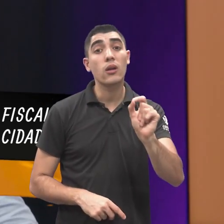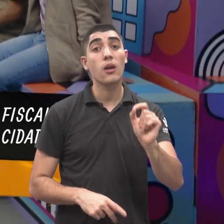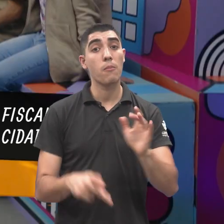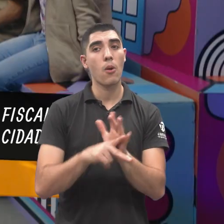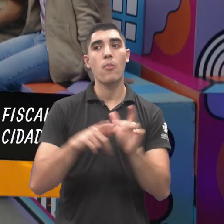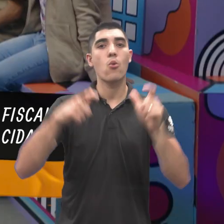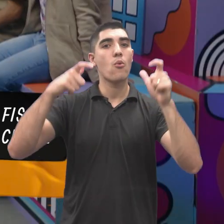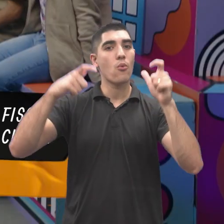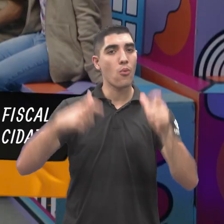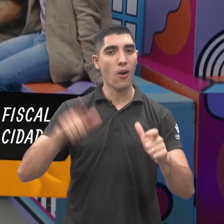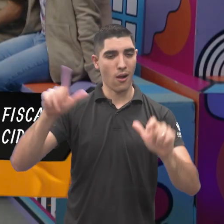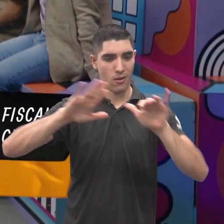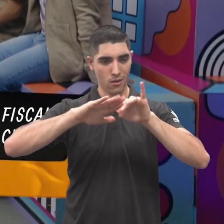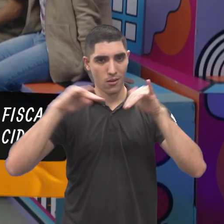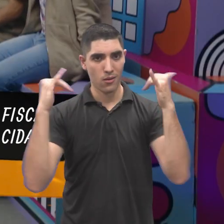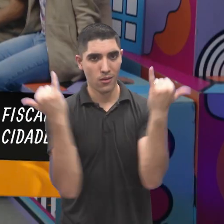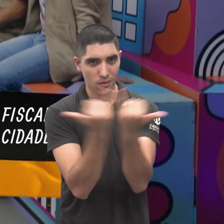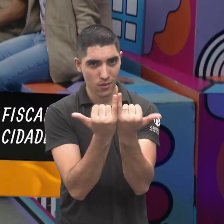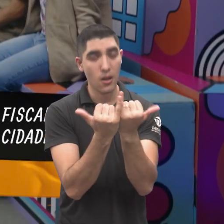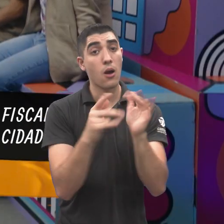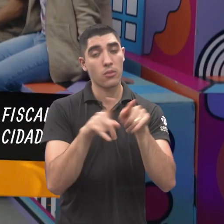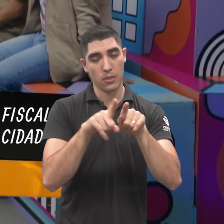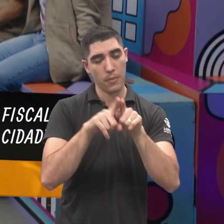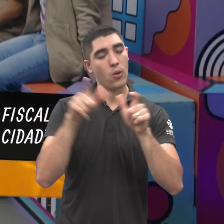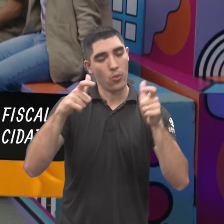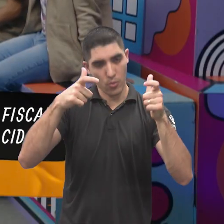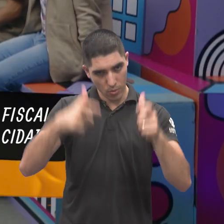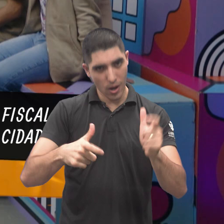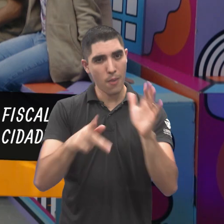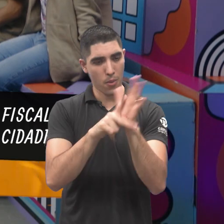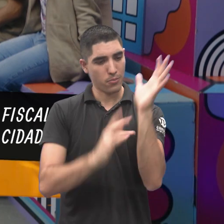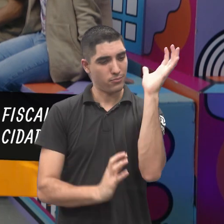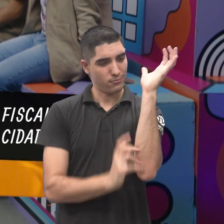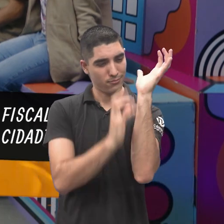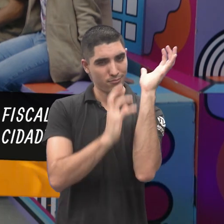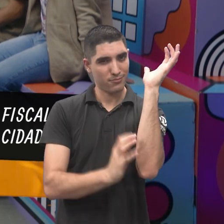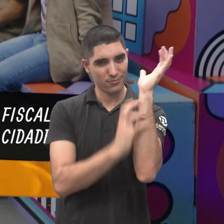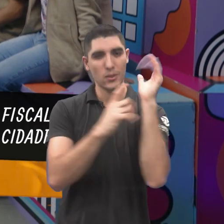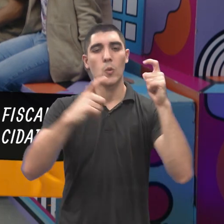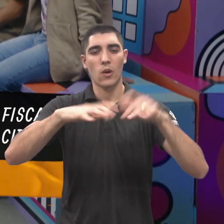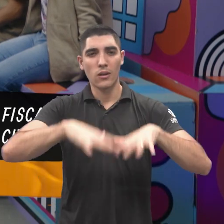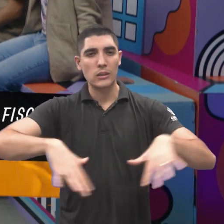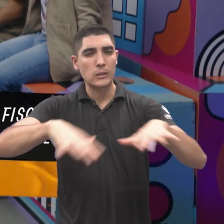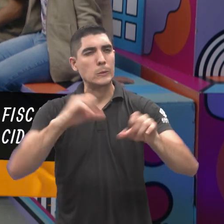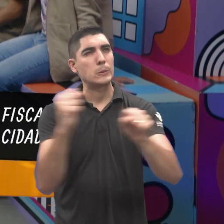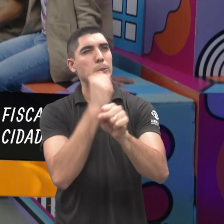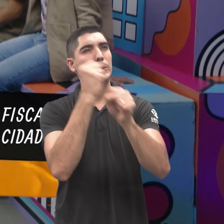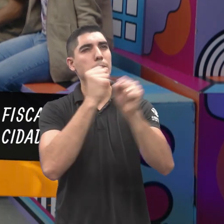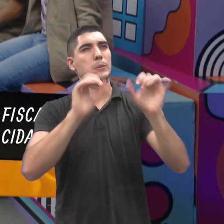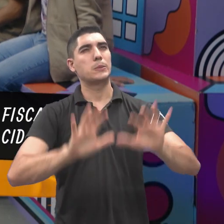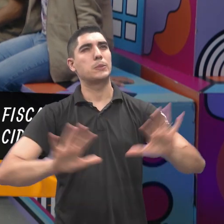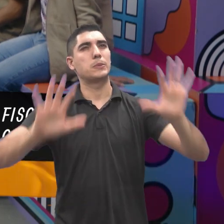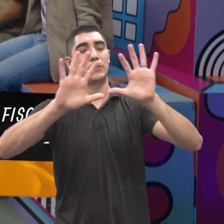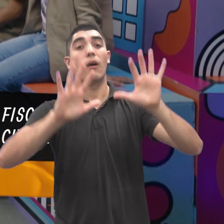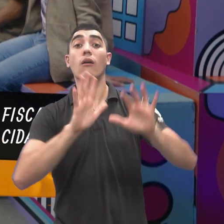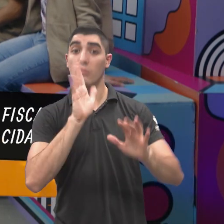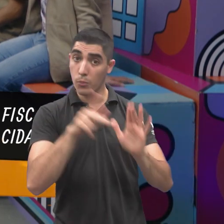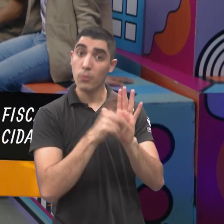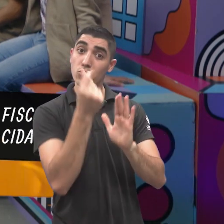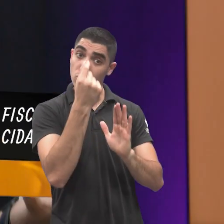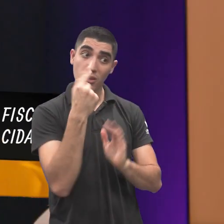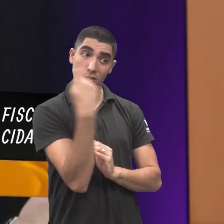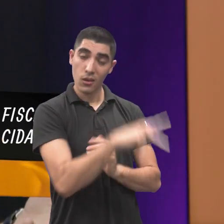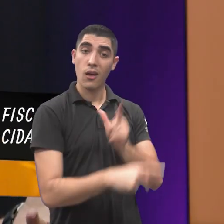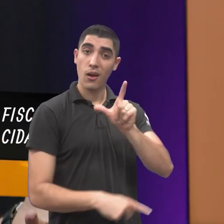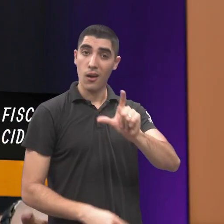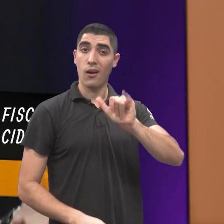pavilhão lá do Parque Vicentino Aranha. Contou com o apoio da LIF também. Ou seja, a gente tem uma lei que às vezes para muita gente